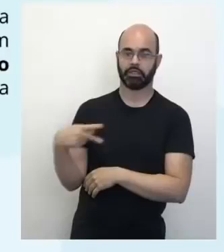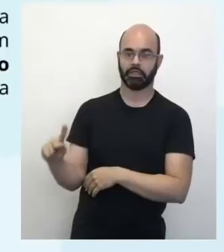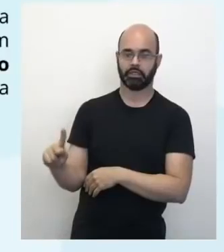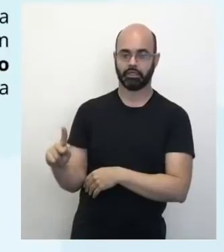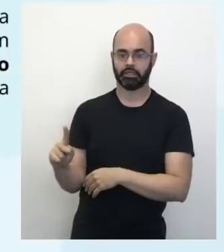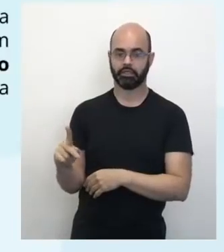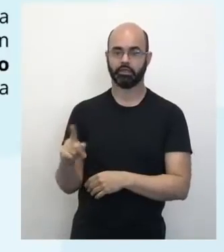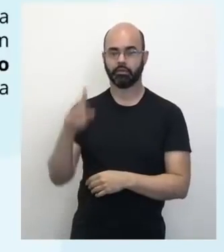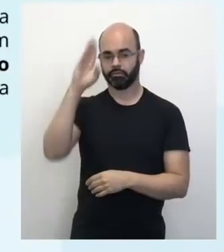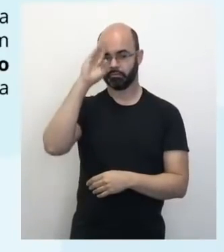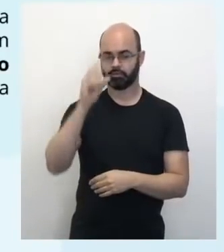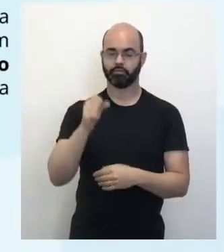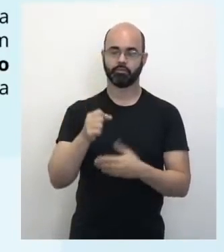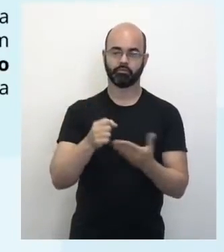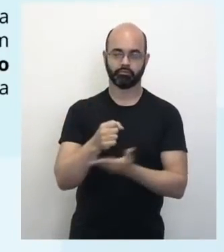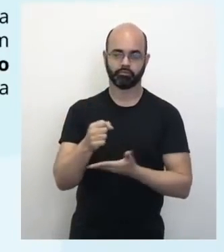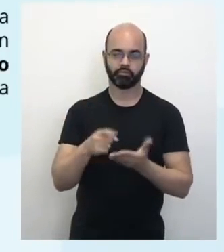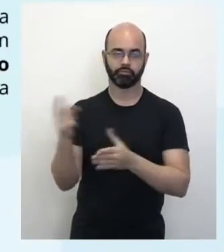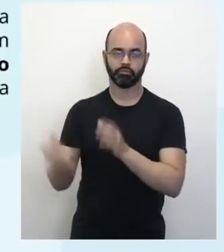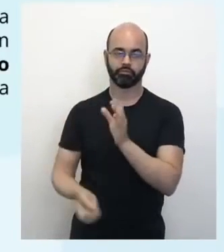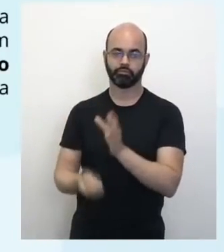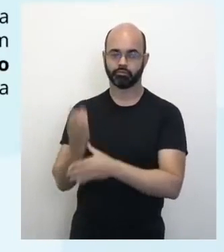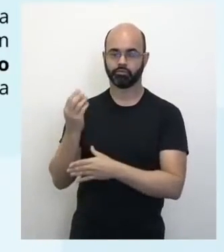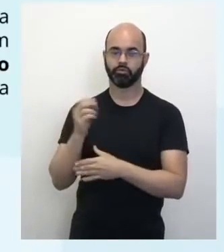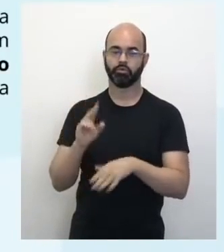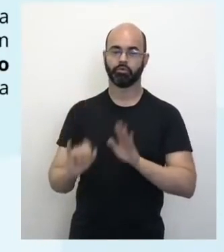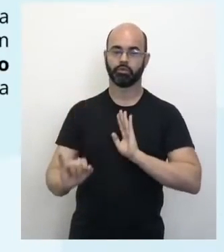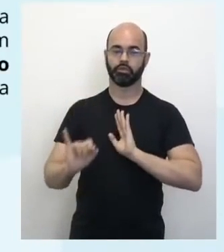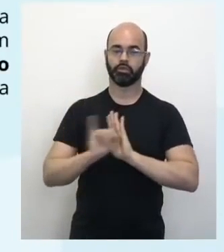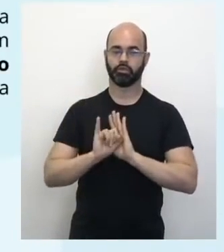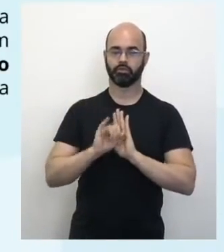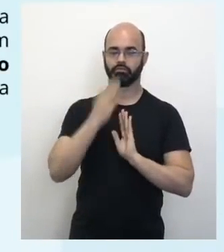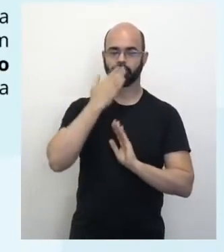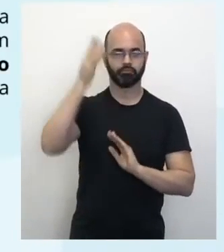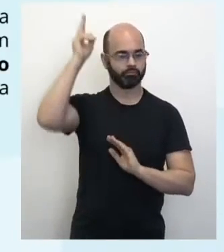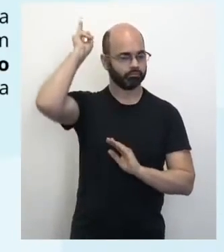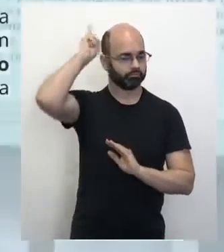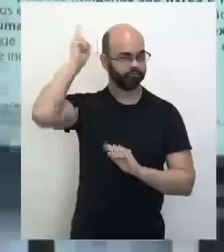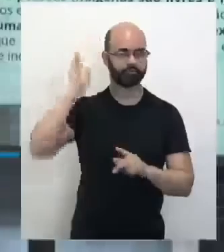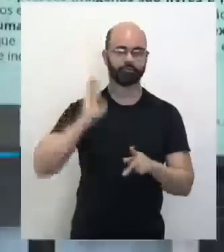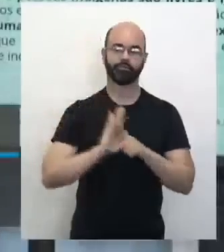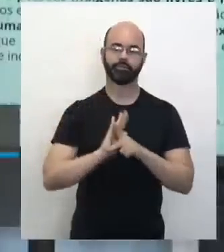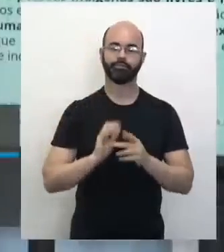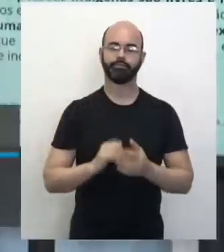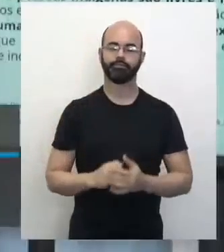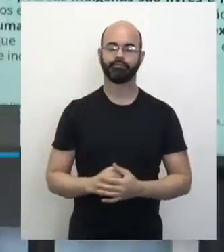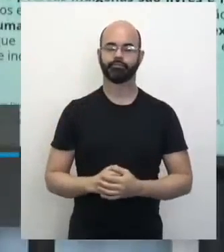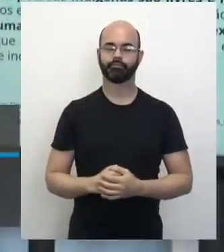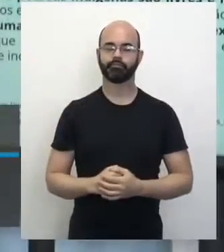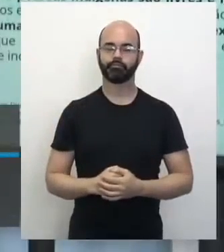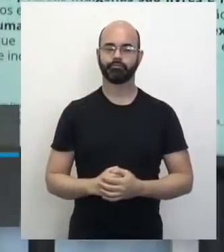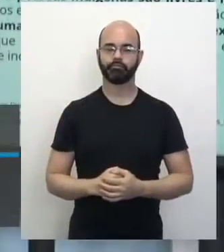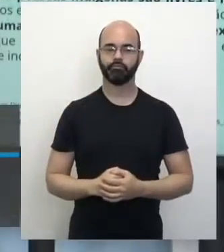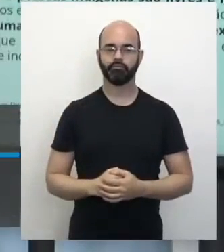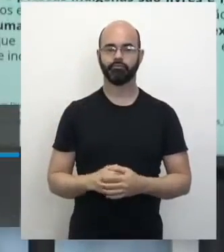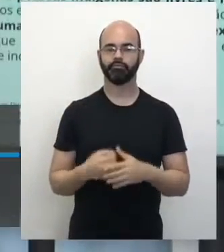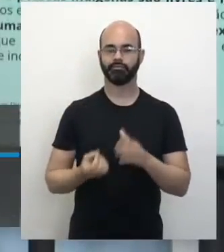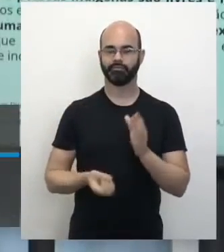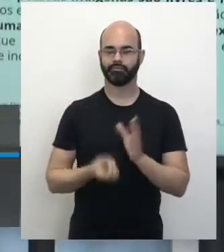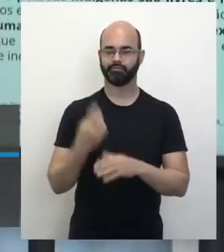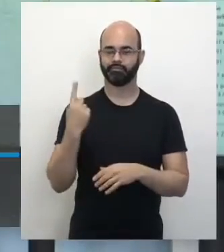particular, em sua origem ou identidade indígena. Então, temos aí na Constituição do Brasil, a Constituição Federal